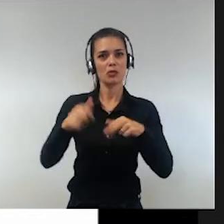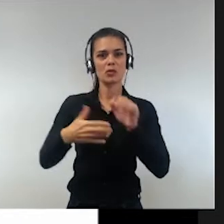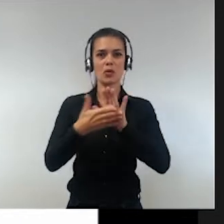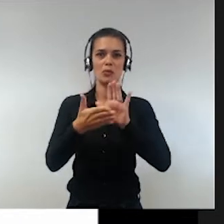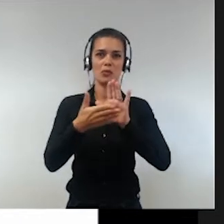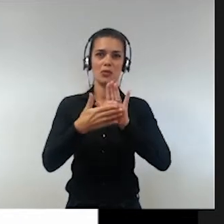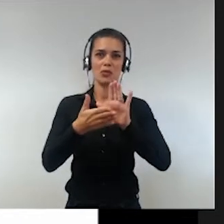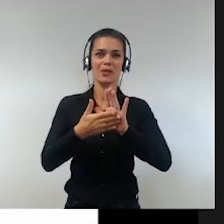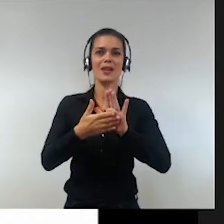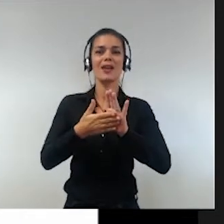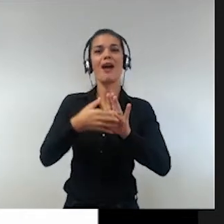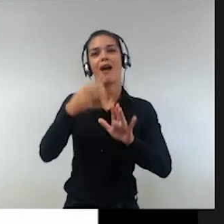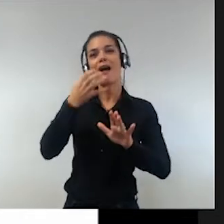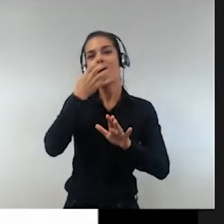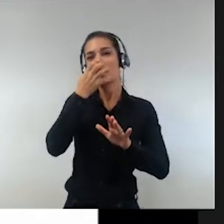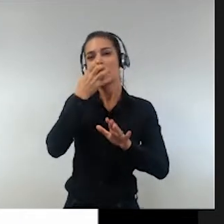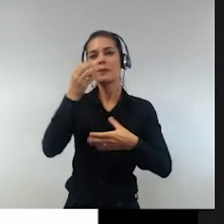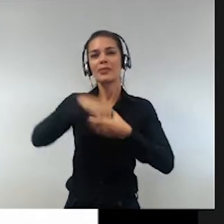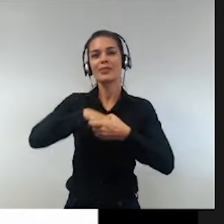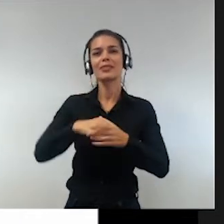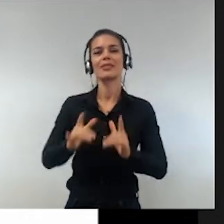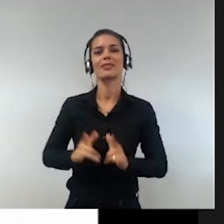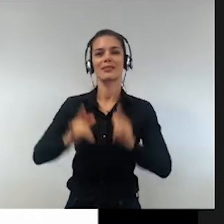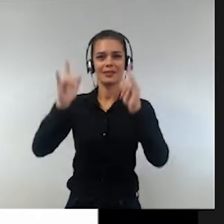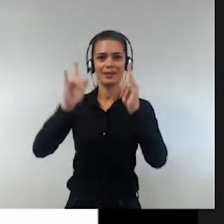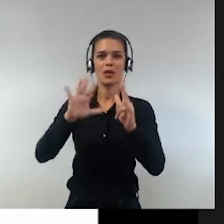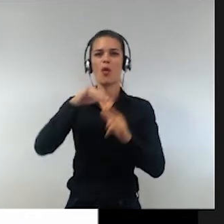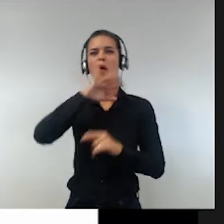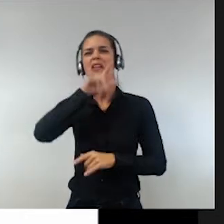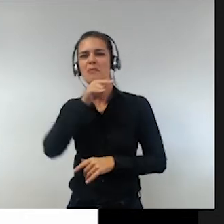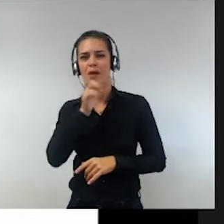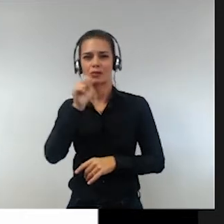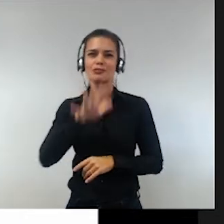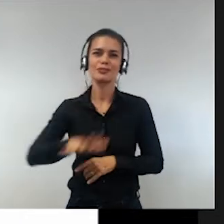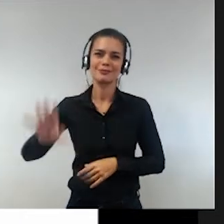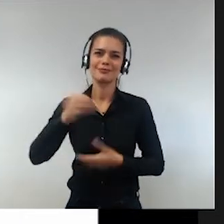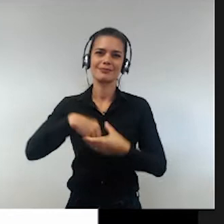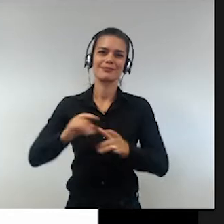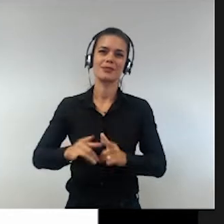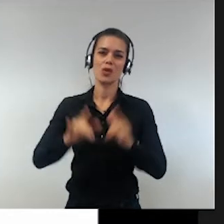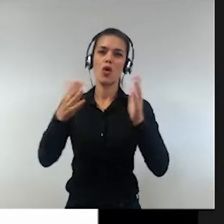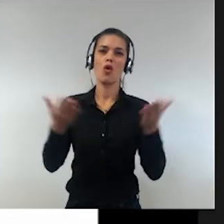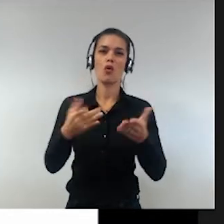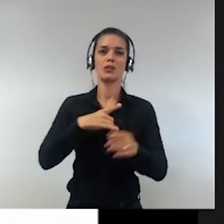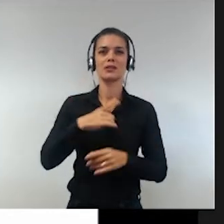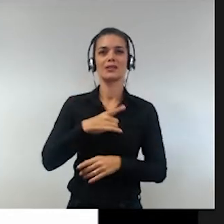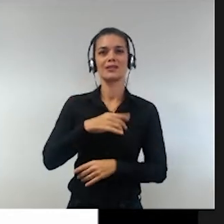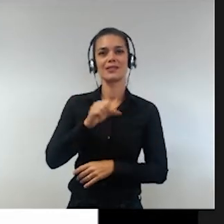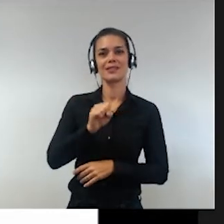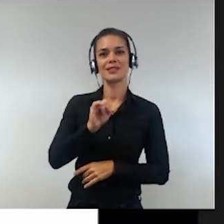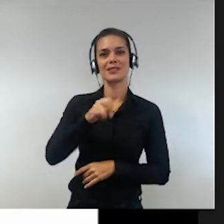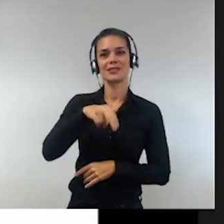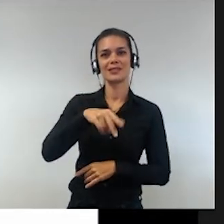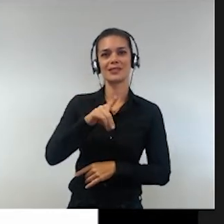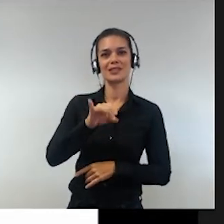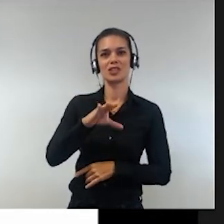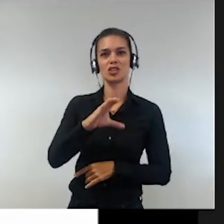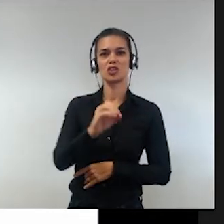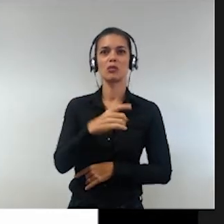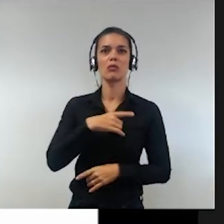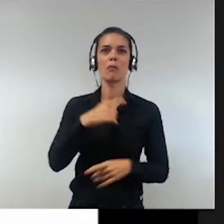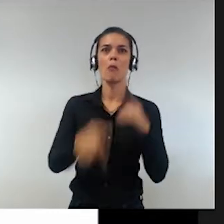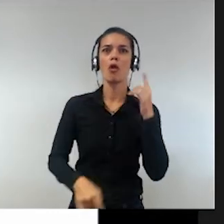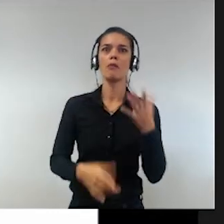colega que não está muito familiarizado com isso tem um mercado também. Hoje você tem síndicos que querem proibir as pessoas terem animal